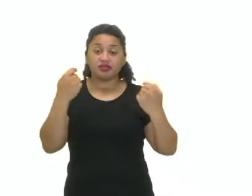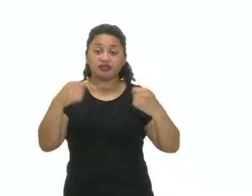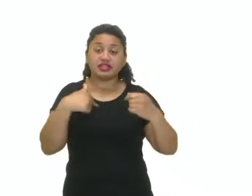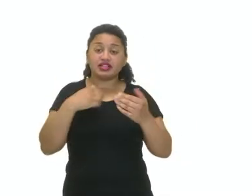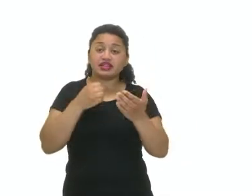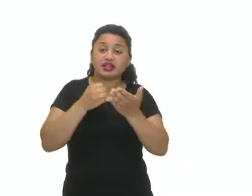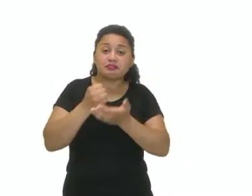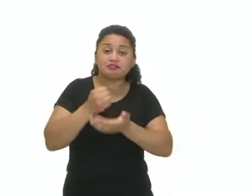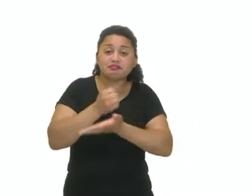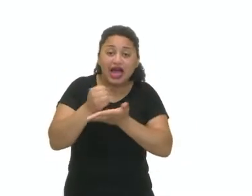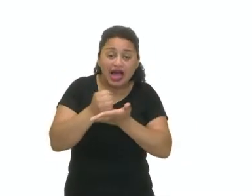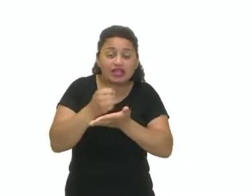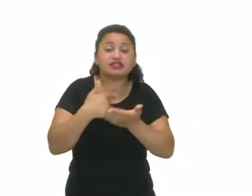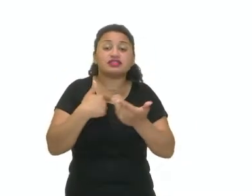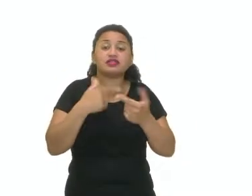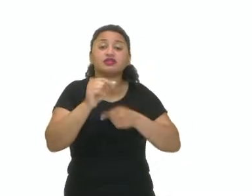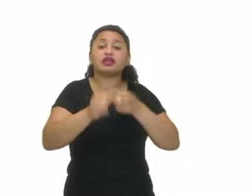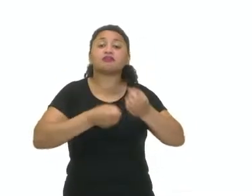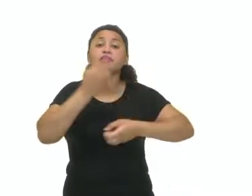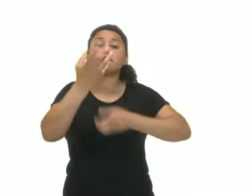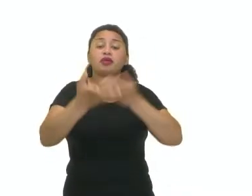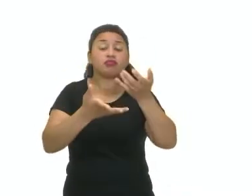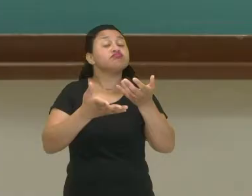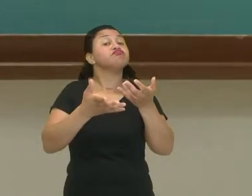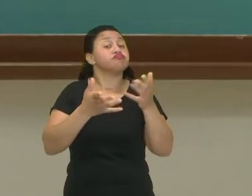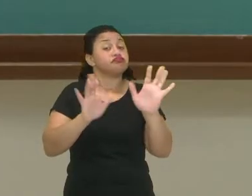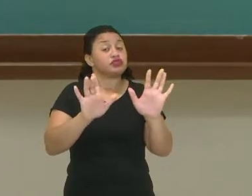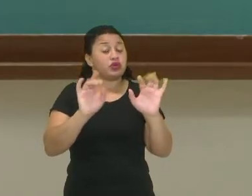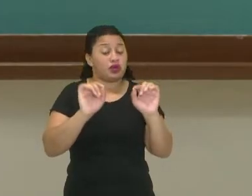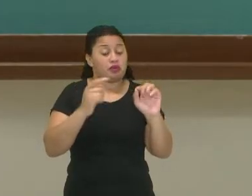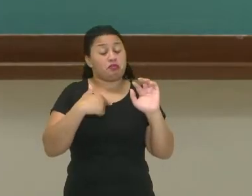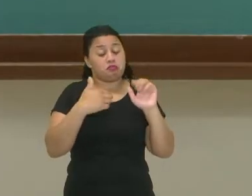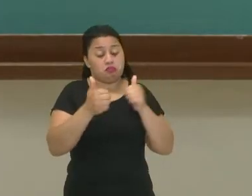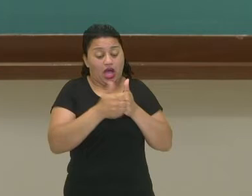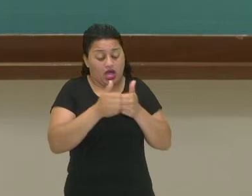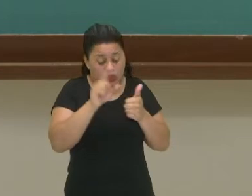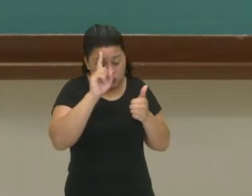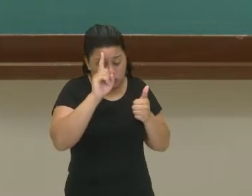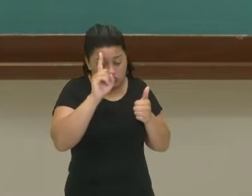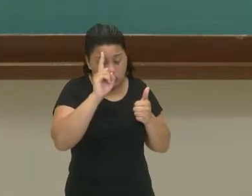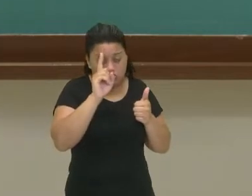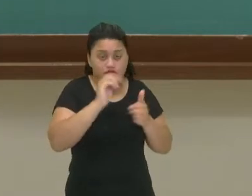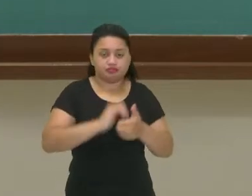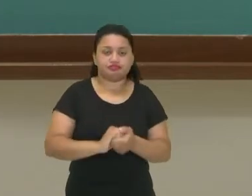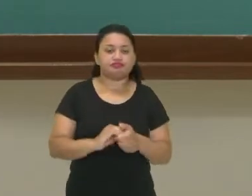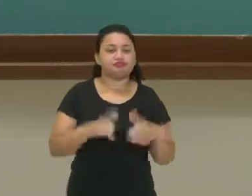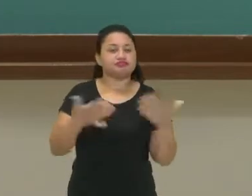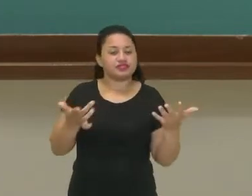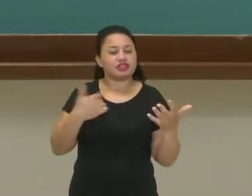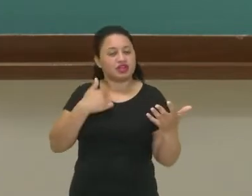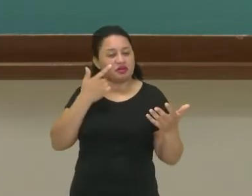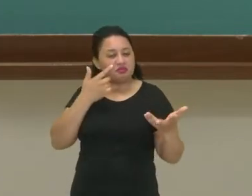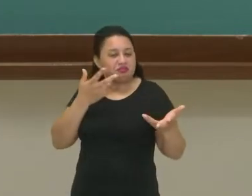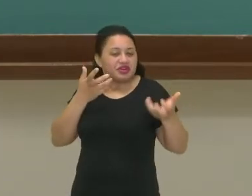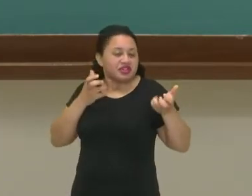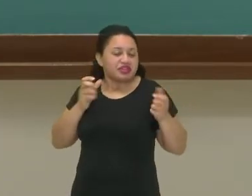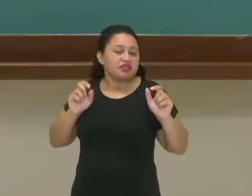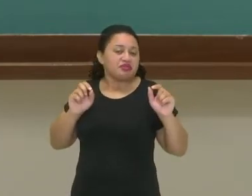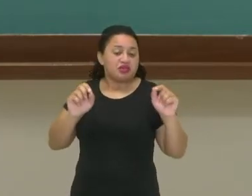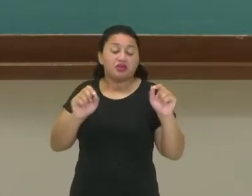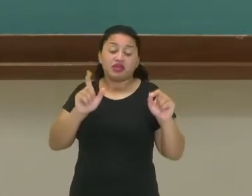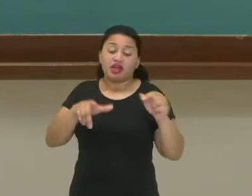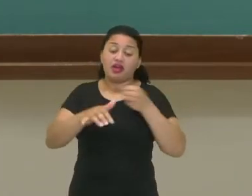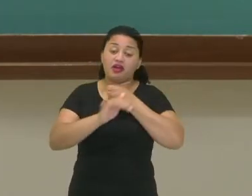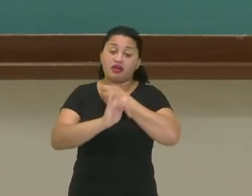falada para aproximar-se do dia a dia. Meus queridos, então aqui te viu agora essa crônica, deu uma retomada do que é a